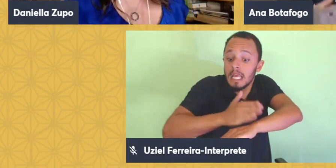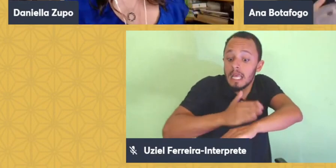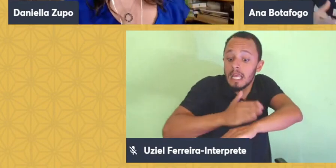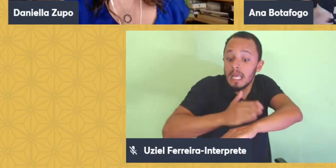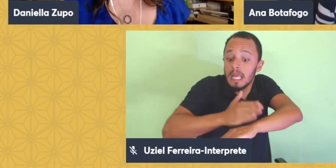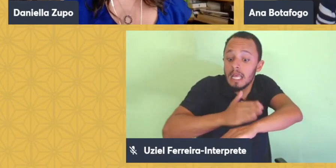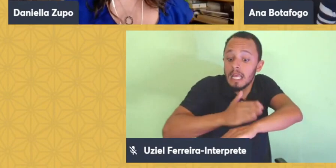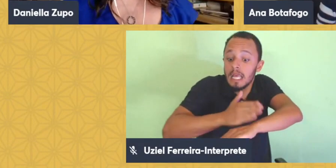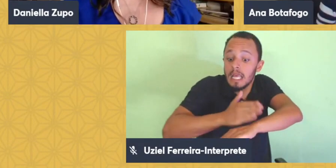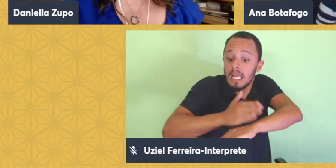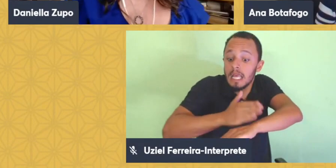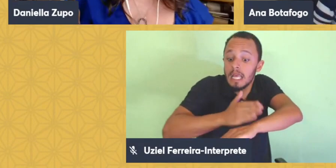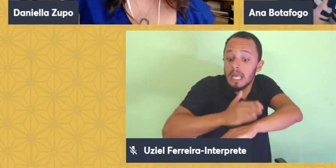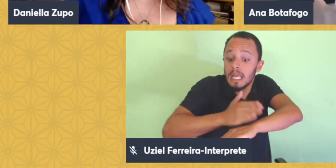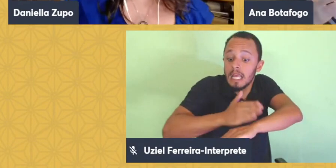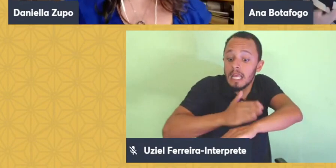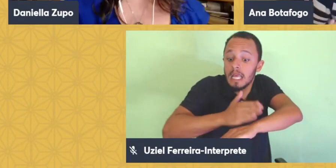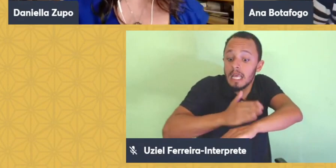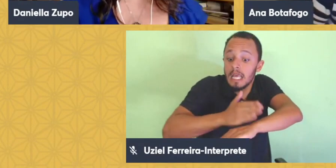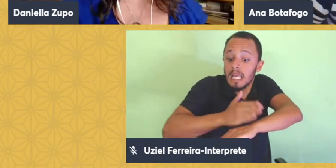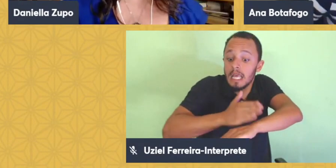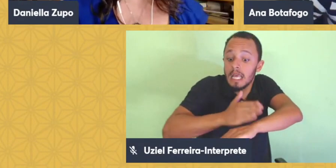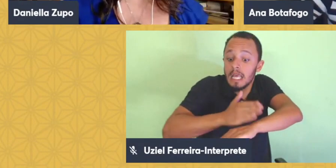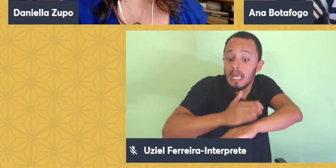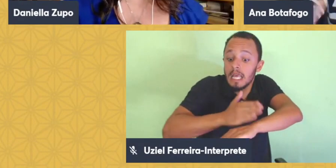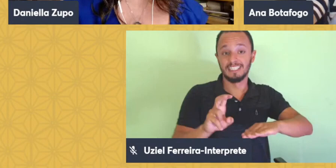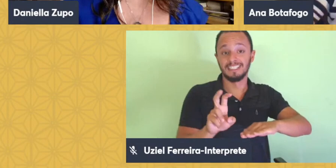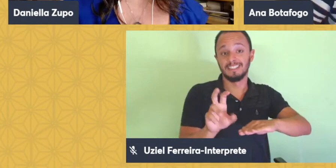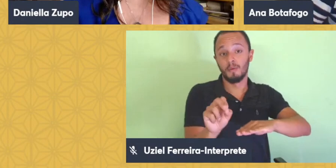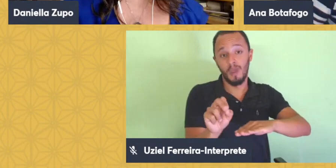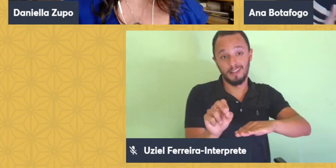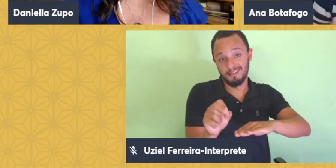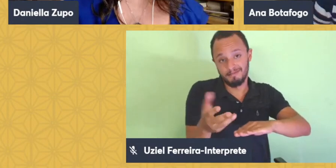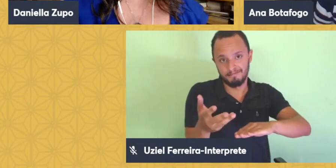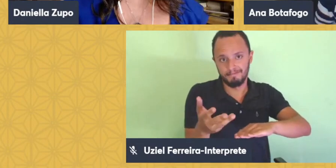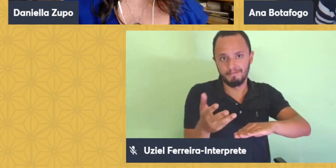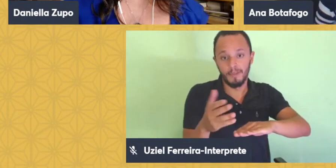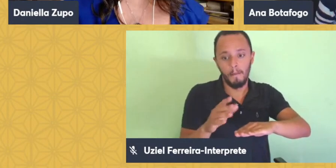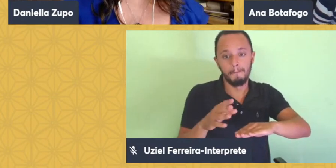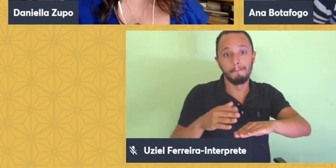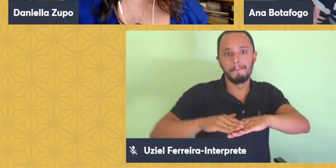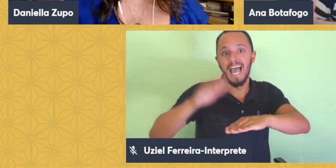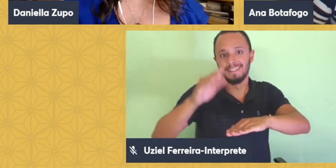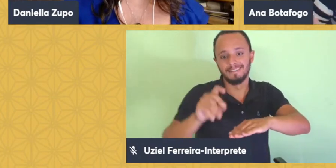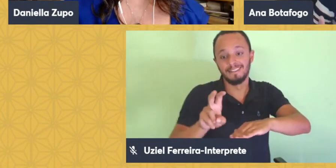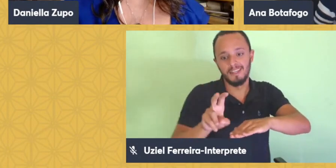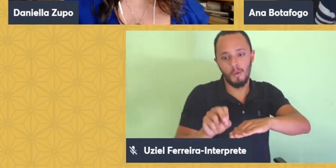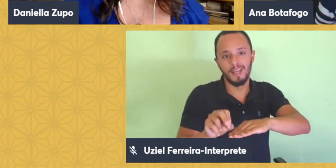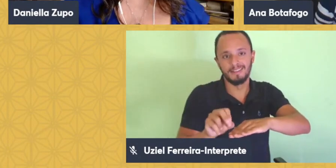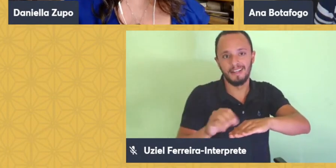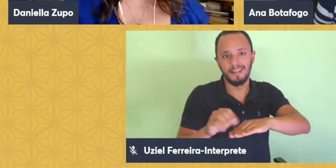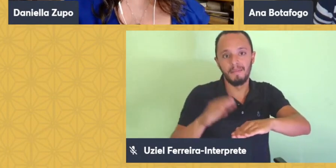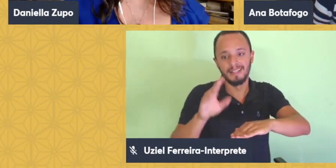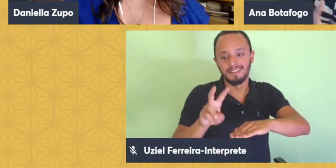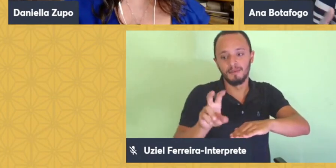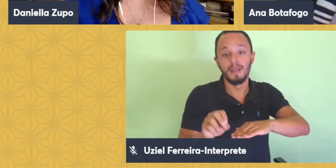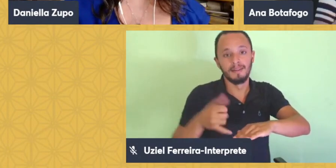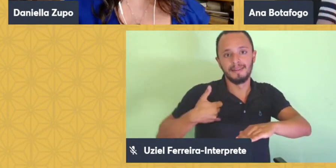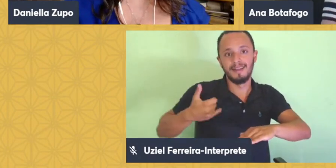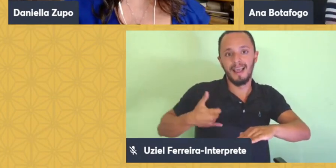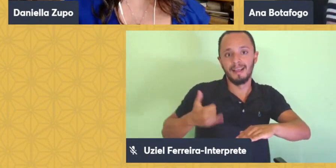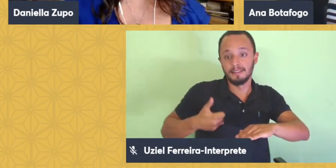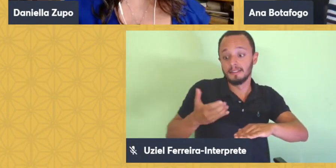dançar até mais de 50 anos e claro que eu fui também adequando o que eu poderia dançar